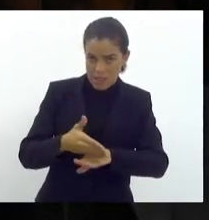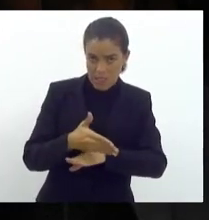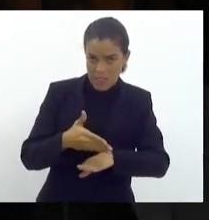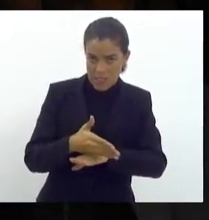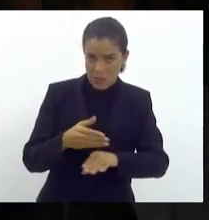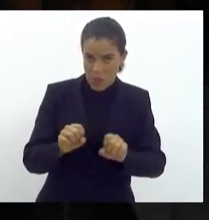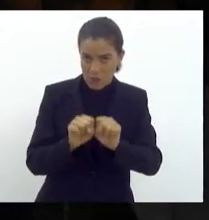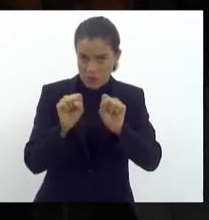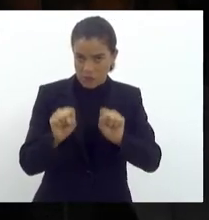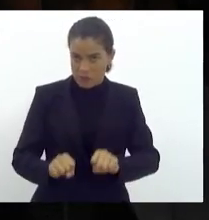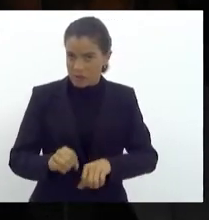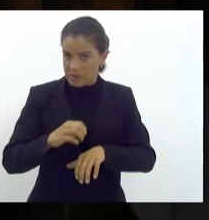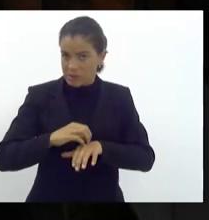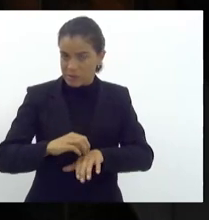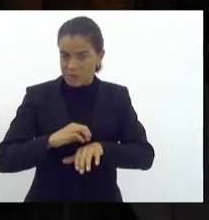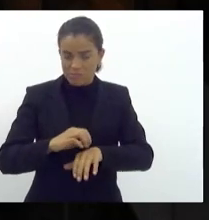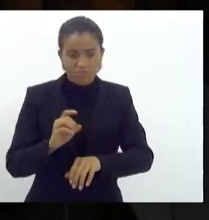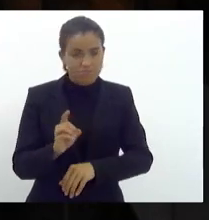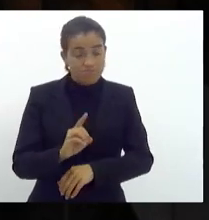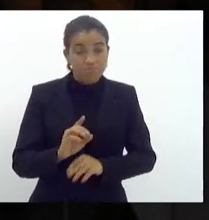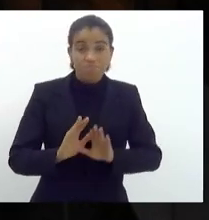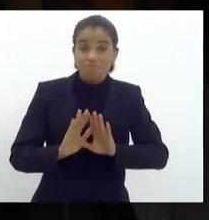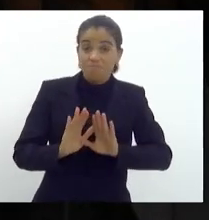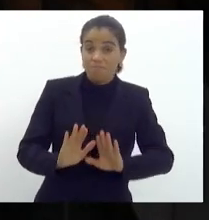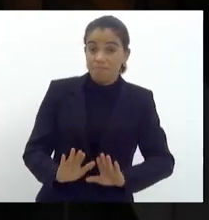ao sistema de transporte mas